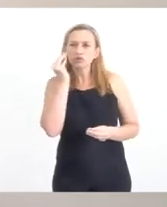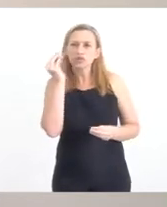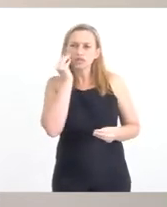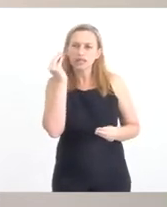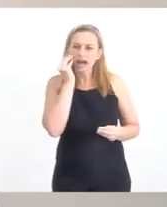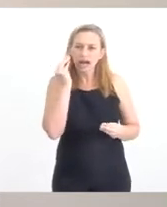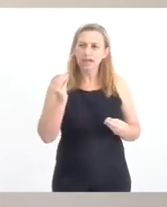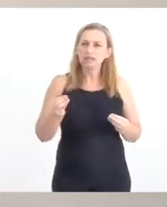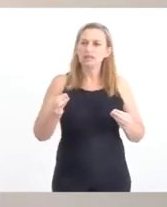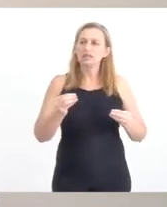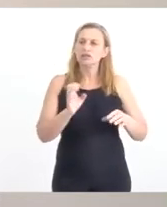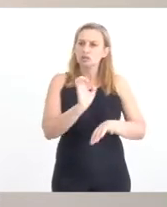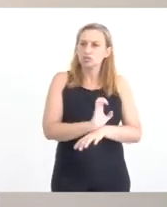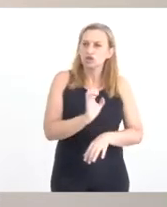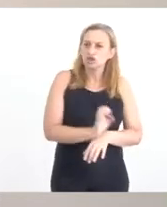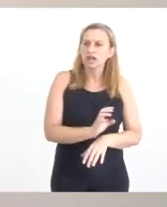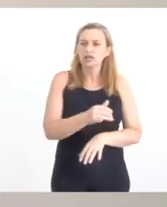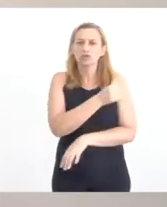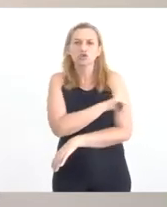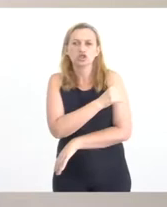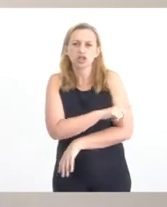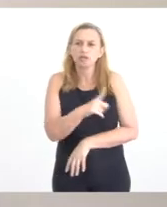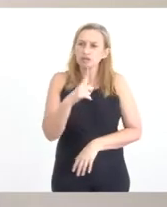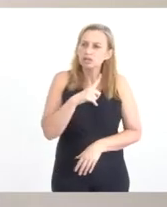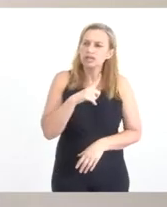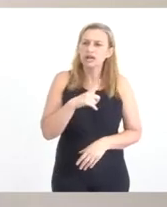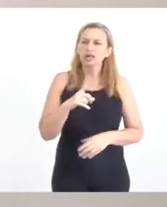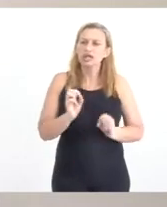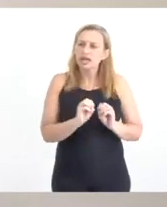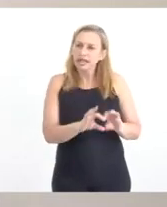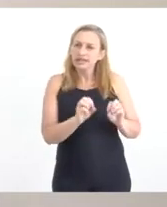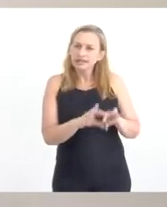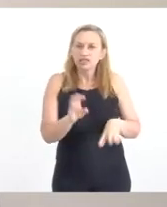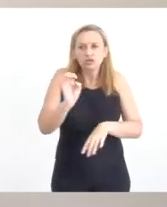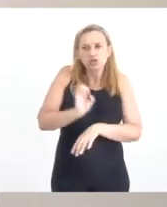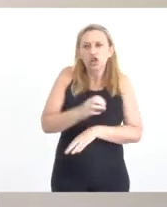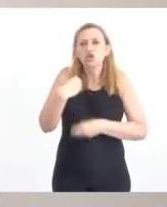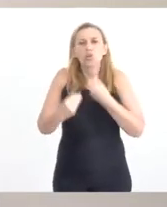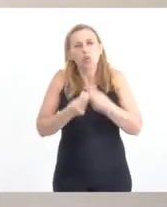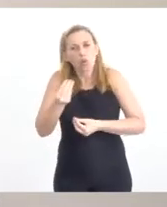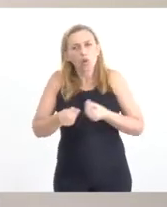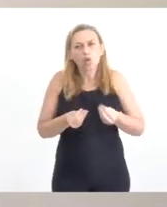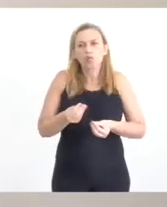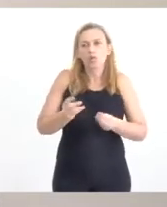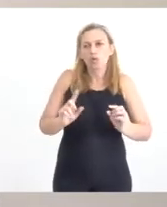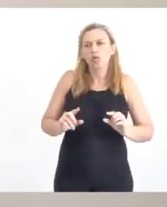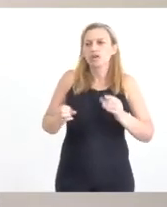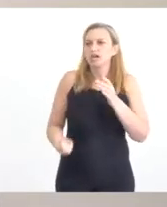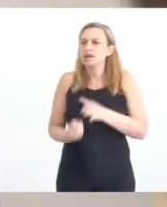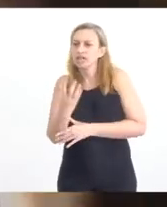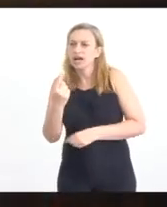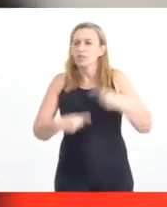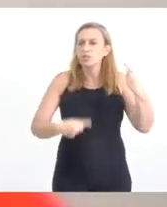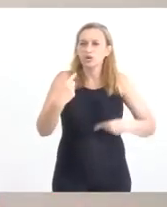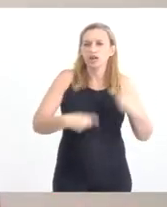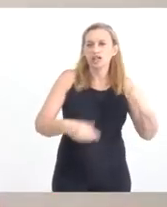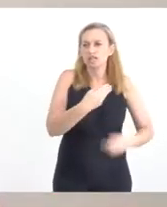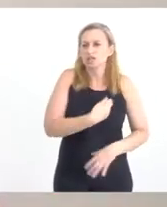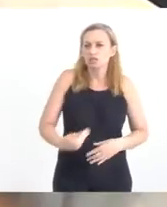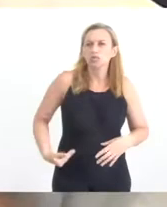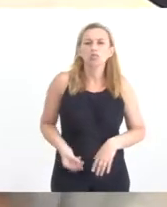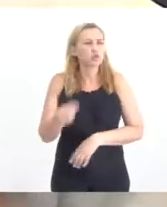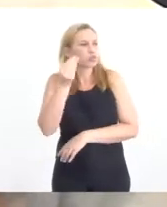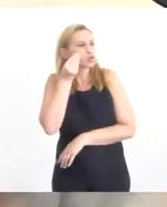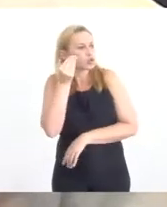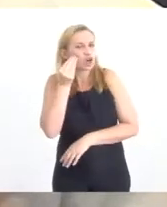e pujante que o Rio de Janeiro possui para que ensina o estado como fazer política pública de oportunidades